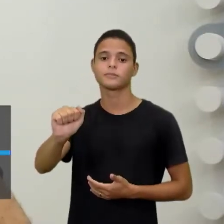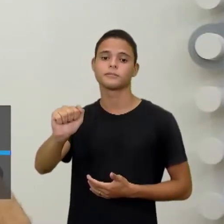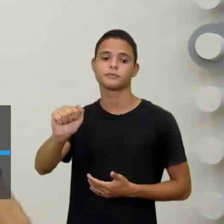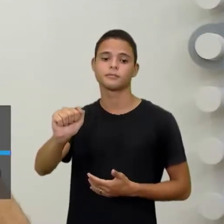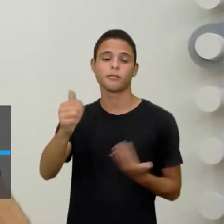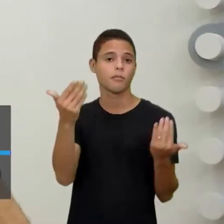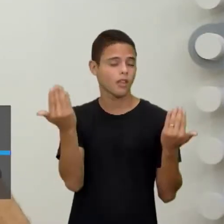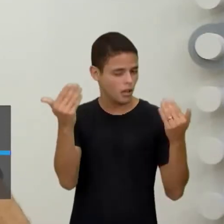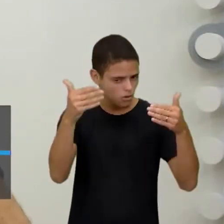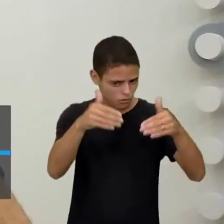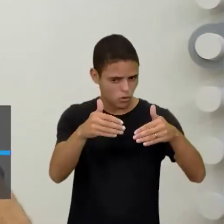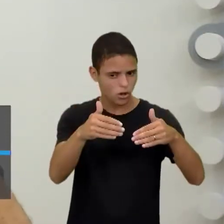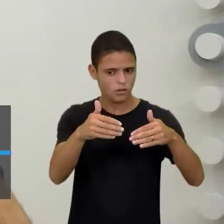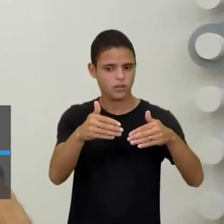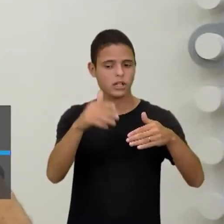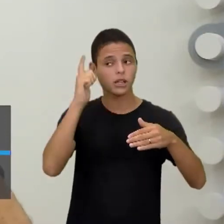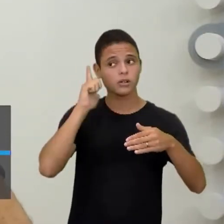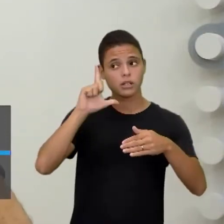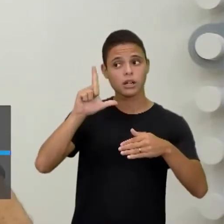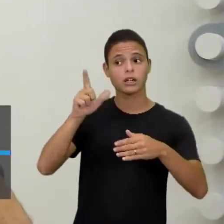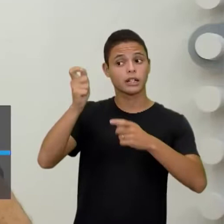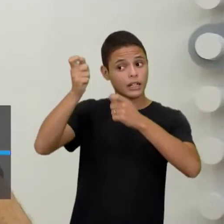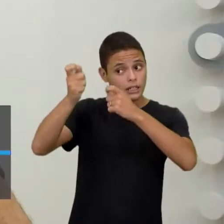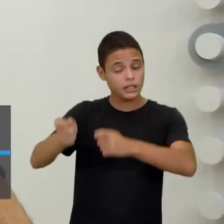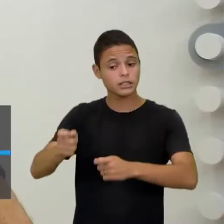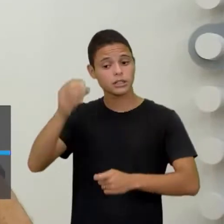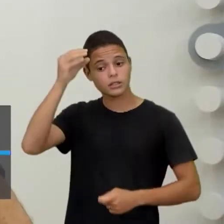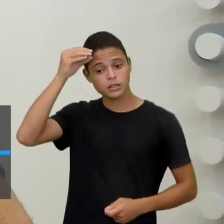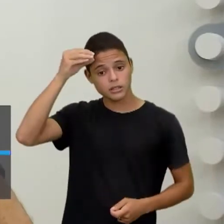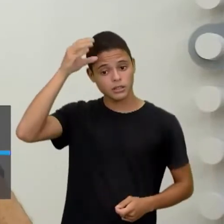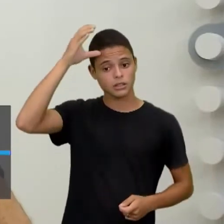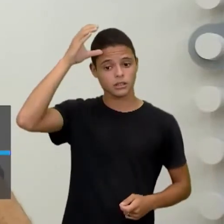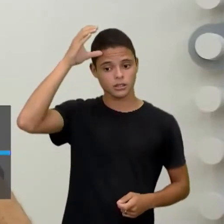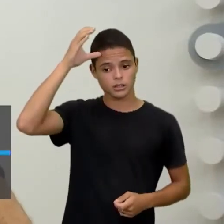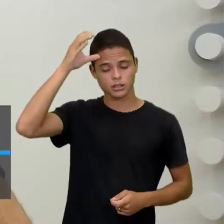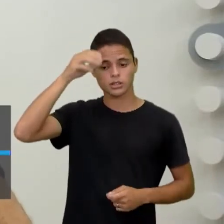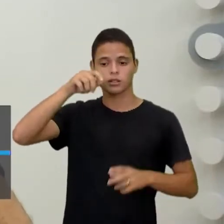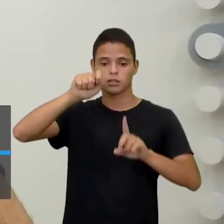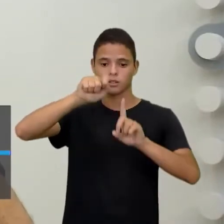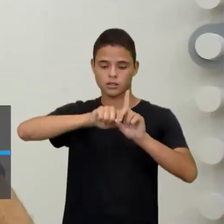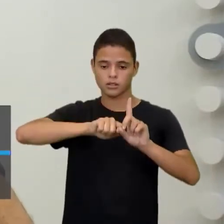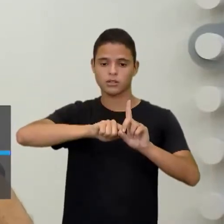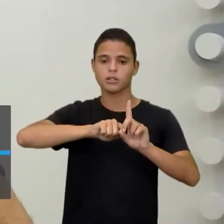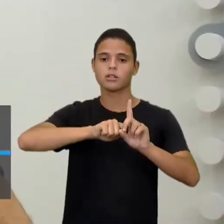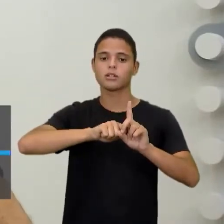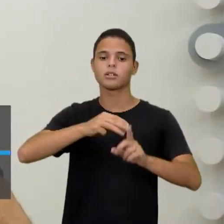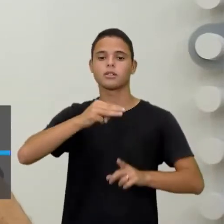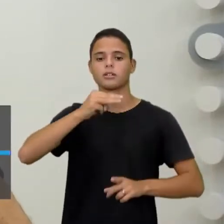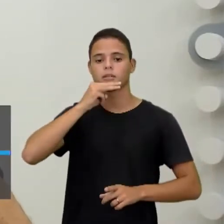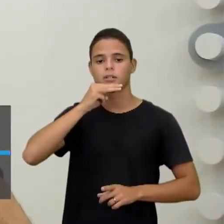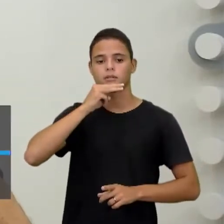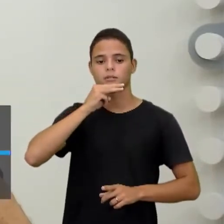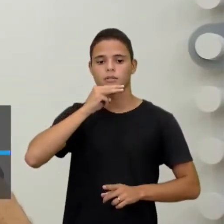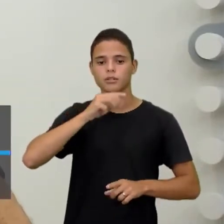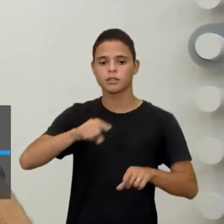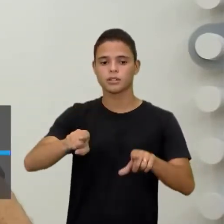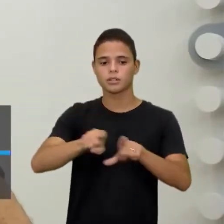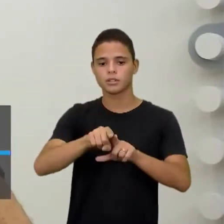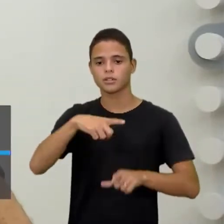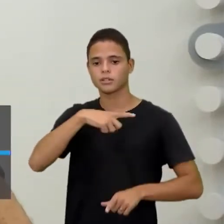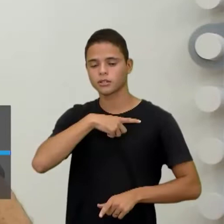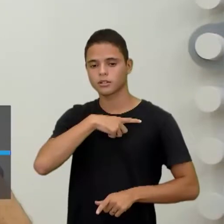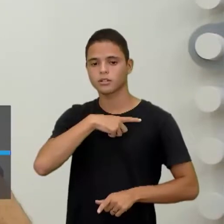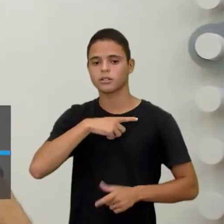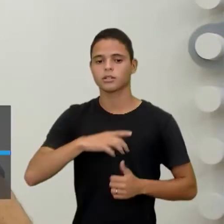a prova que garante o conhecimento dos alunos, está sempre baixo, as pessoas estão invadindo das escolas, o número